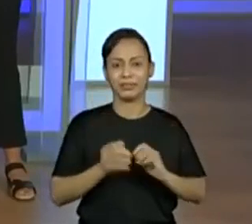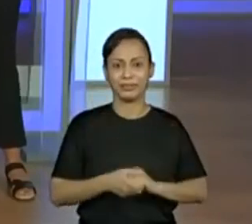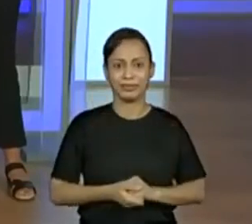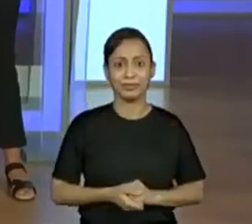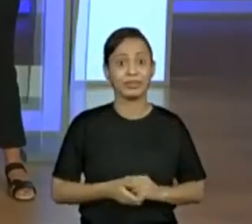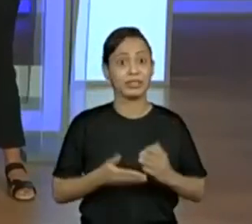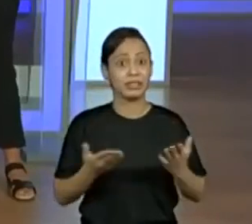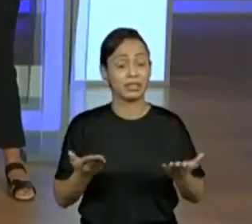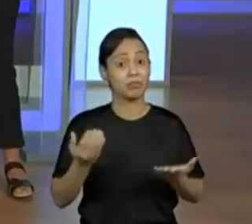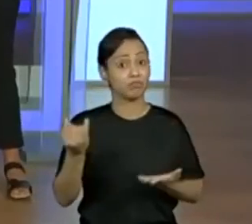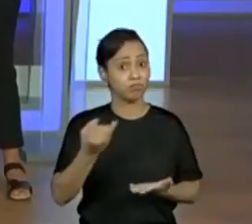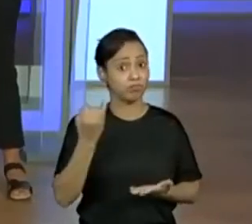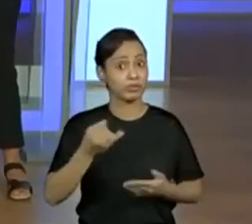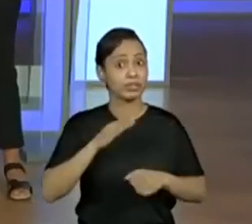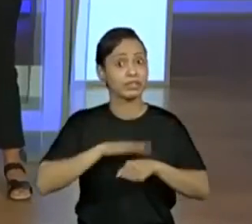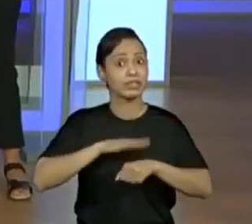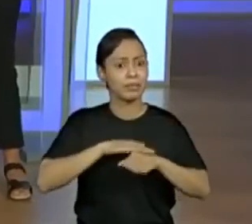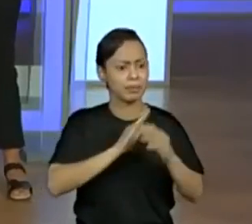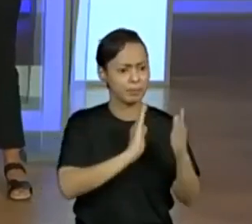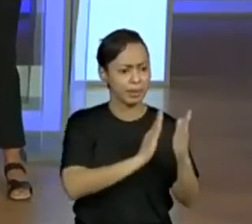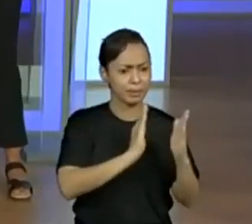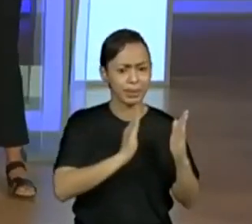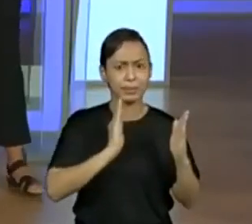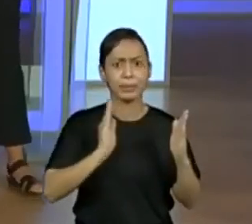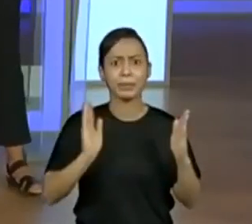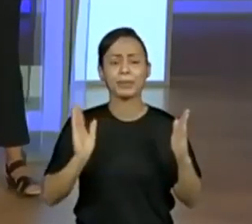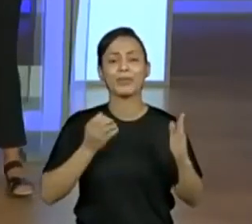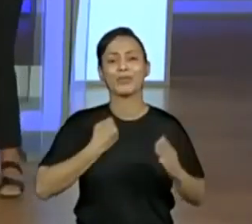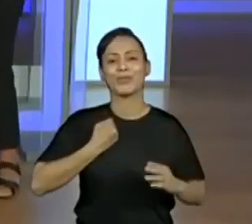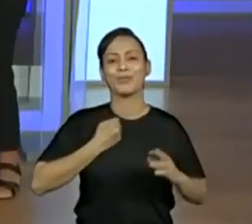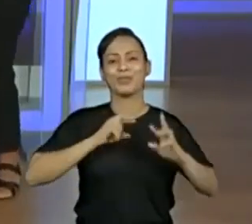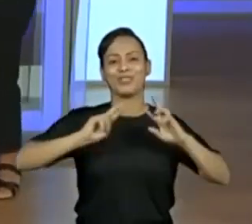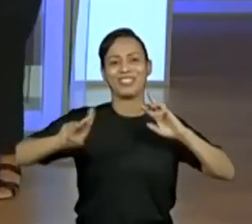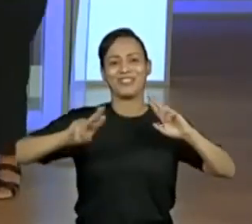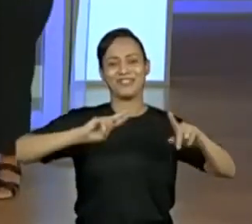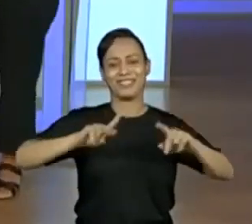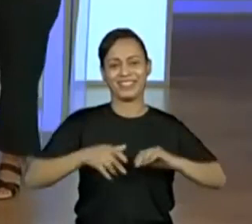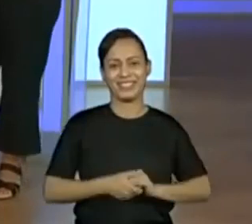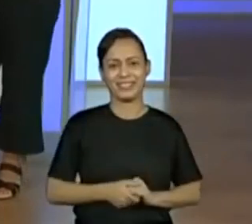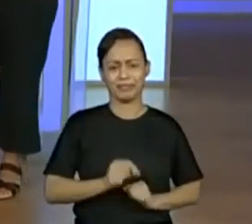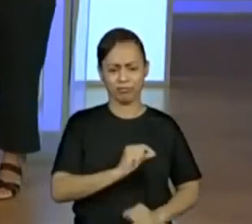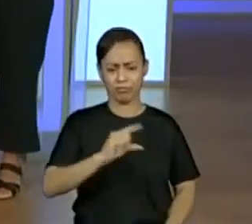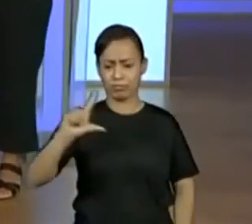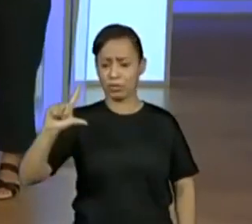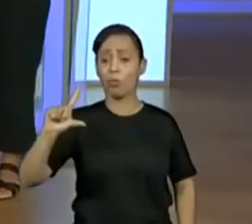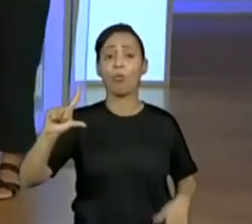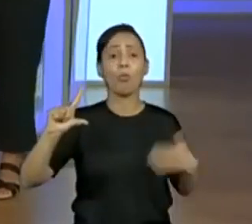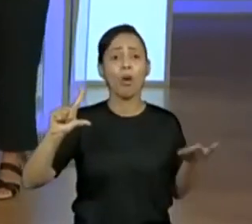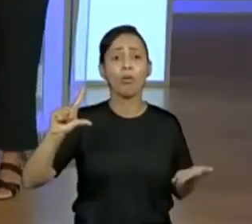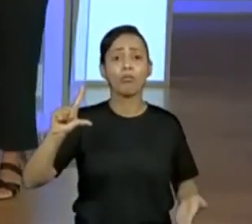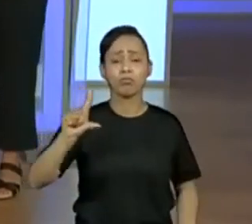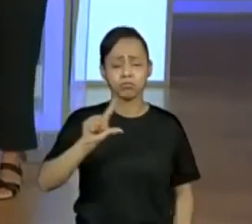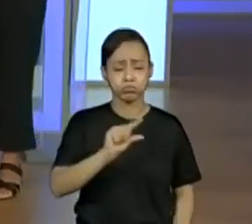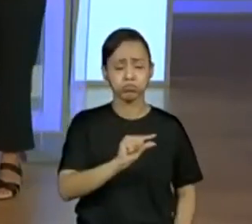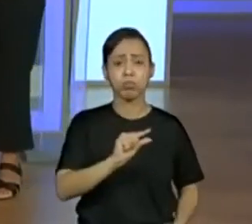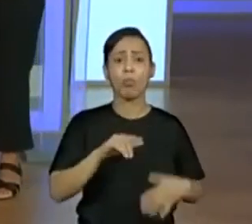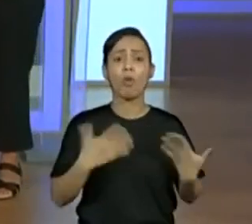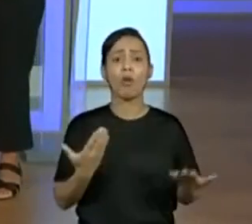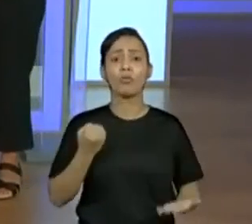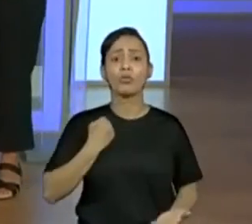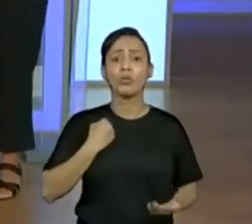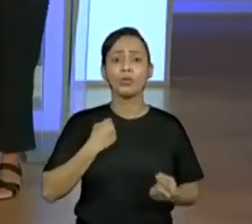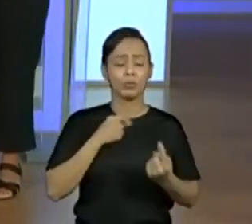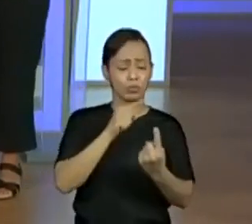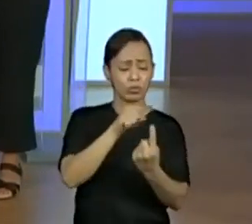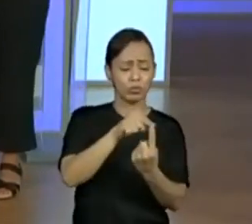essas relações que eles já vão conquistando, né? Atingindo, né, professora? Exatamente, para saber com quantos algarismos nós